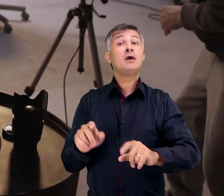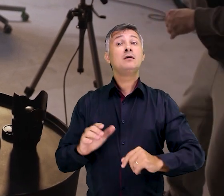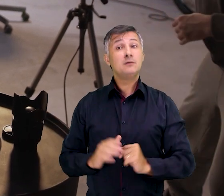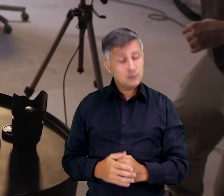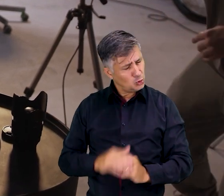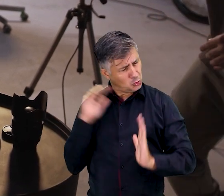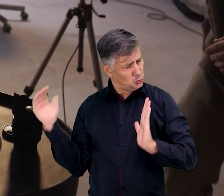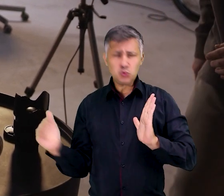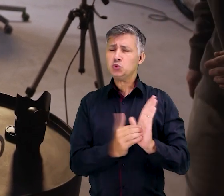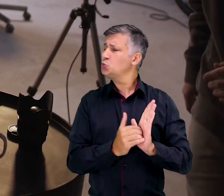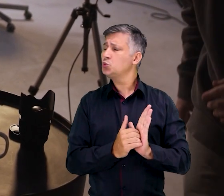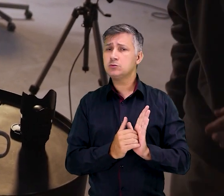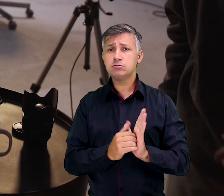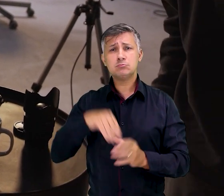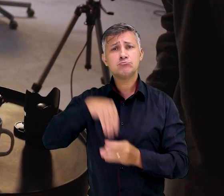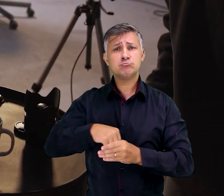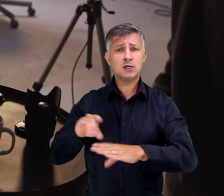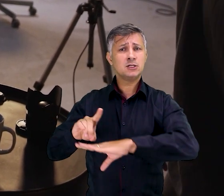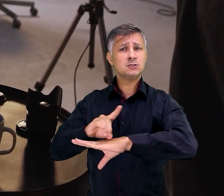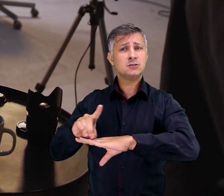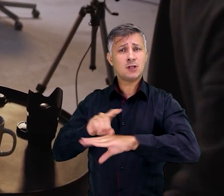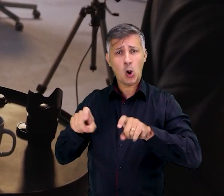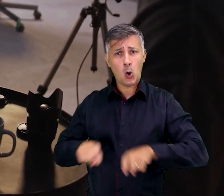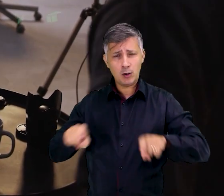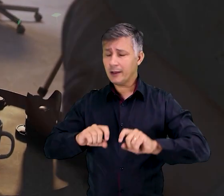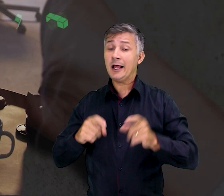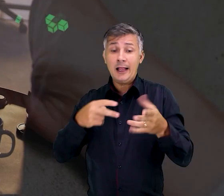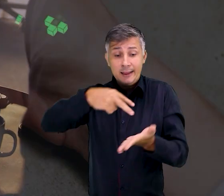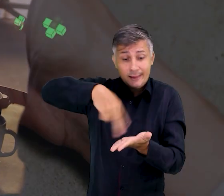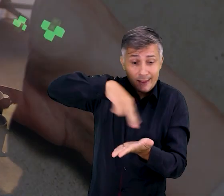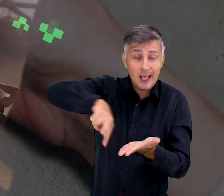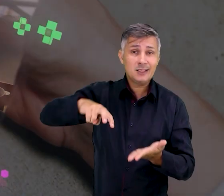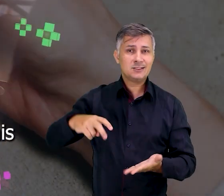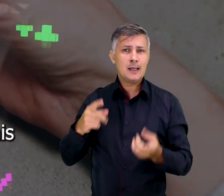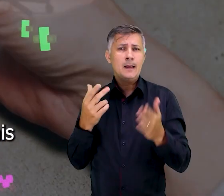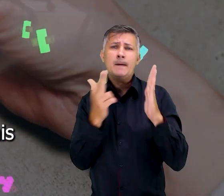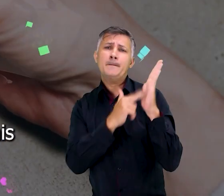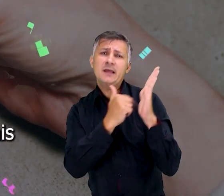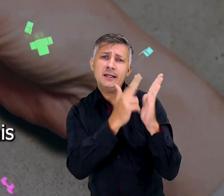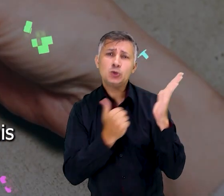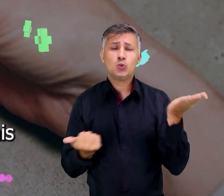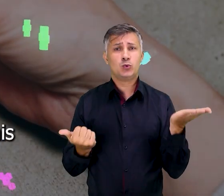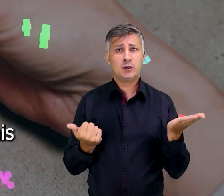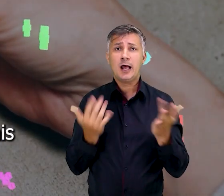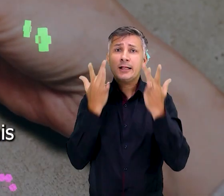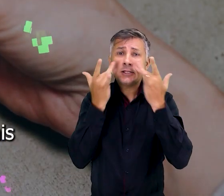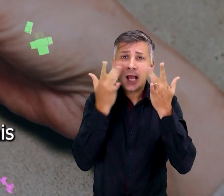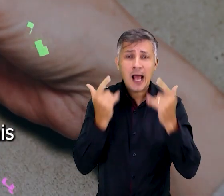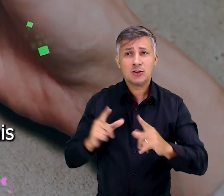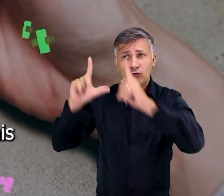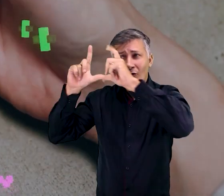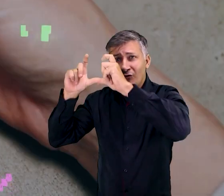também. Tudo já é digital. A dança, a pintura, o teatro, a fotografia, no entanto, das